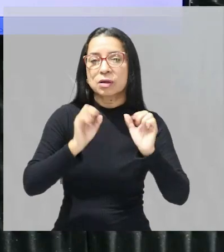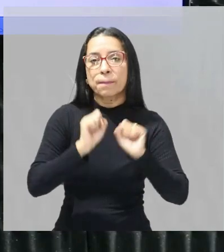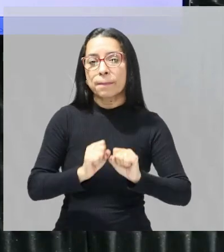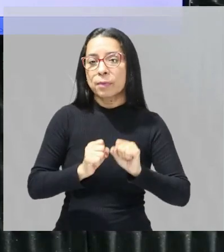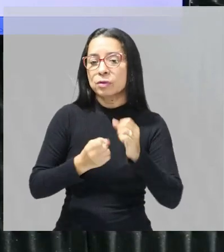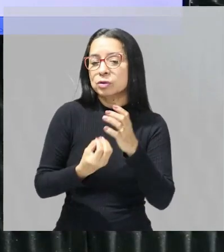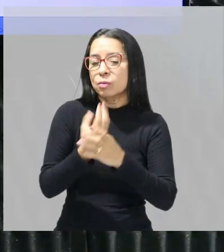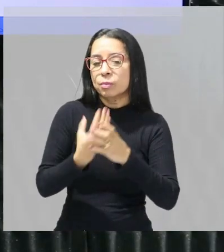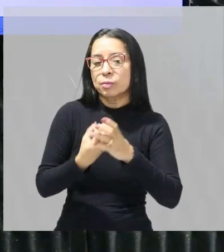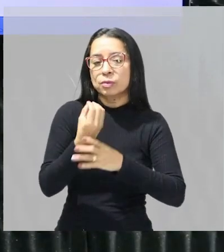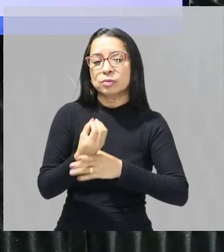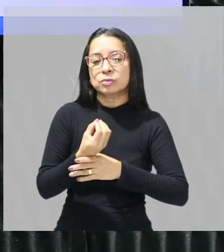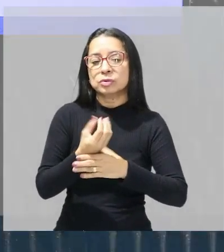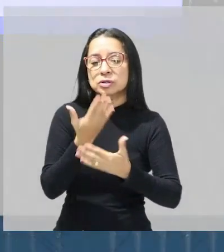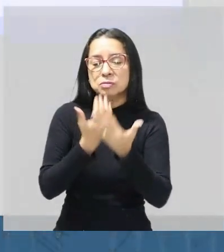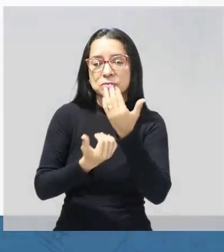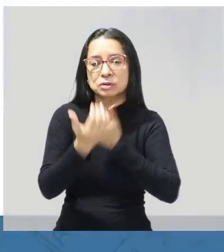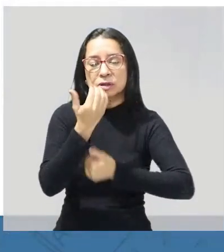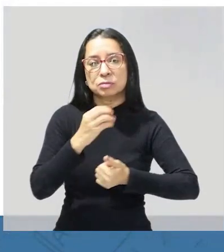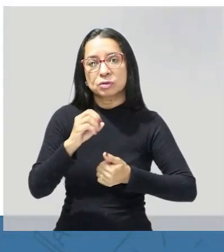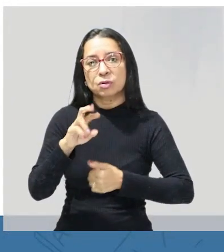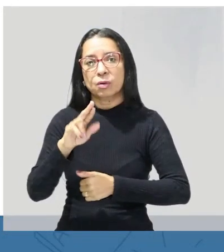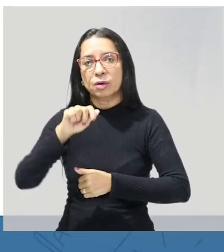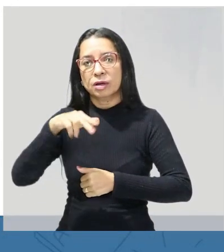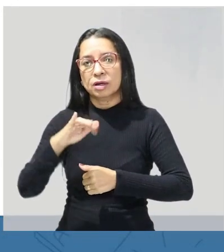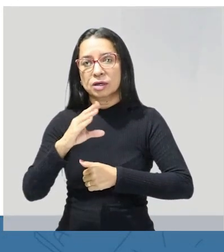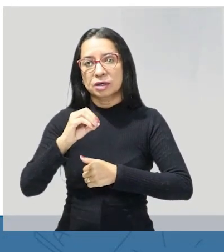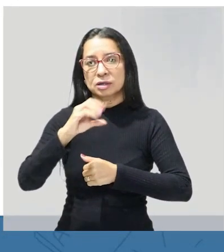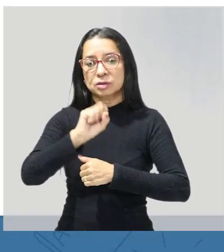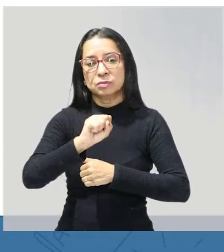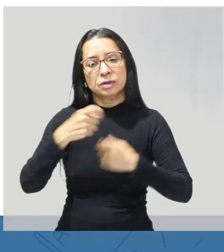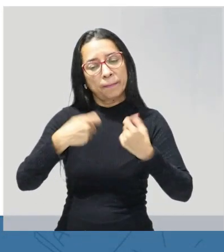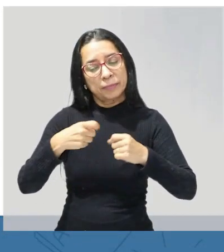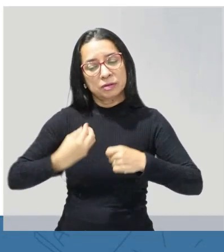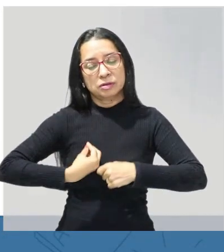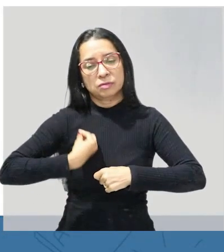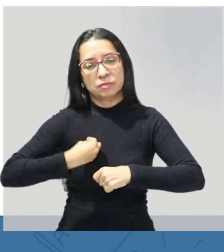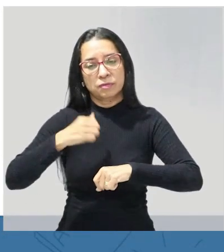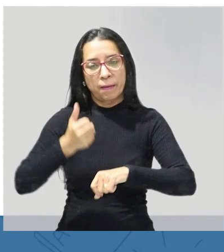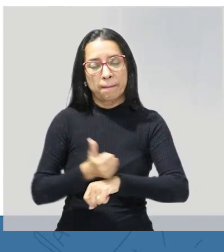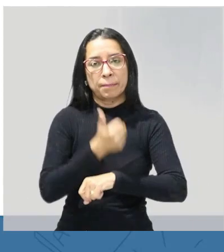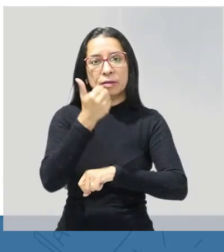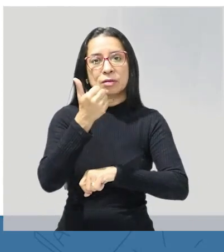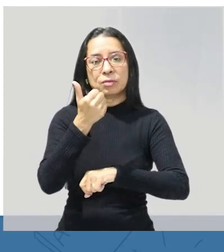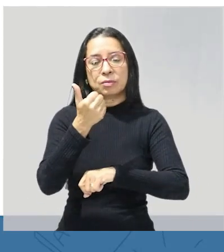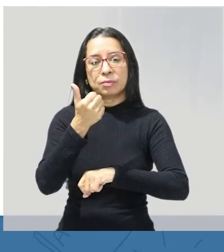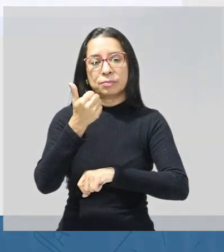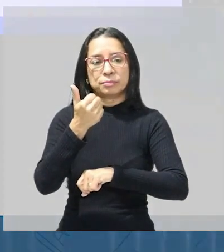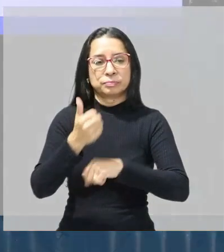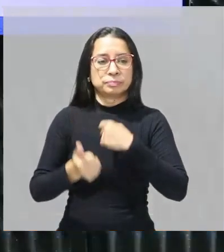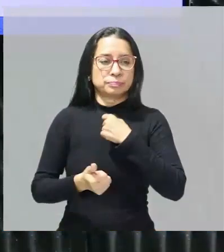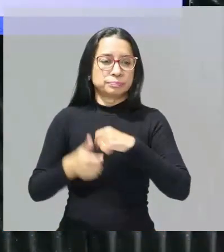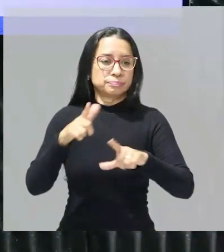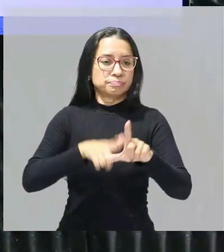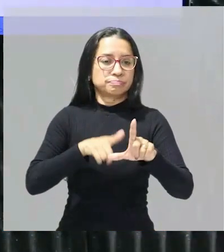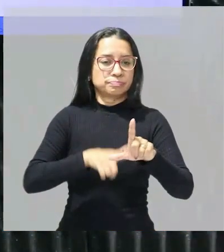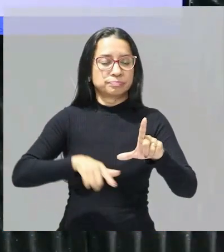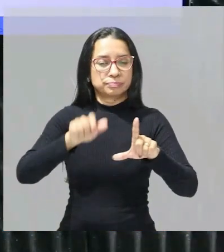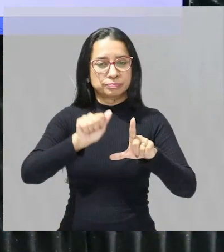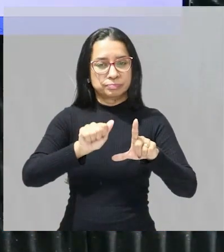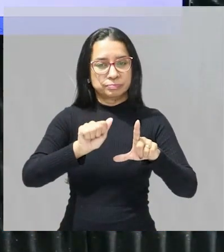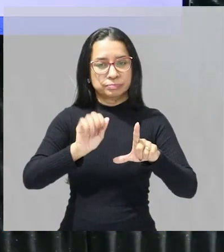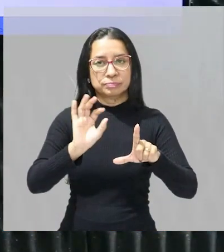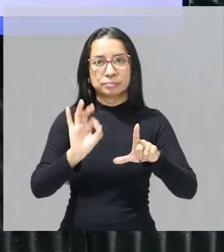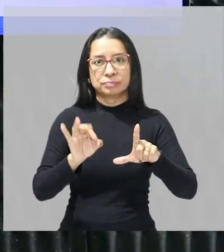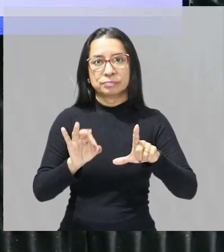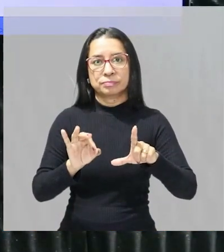tenham a possibilidade de sobreviver, de subsistência, né, de poder aí tirar o seu lucro. Então, gabarito aí é letra A. Fácil, fácil,